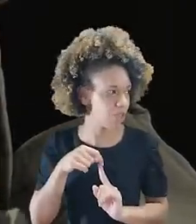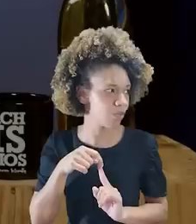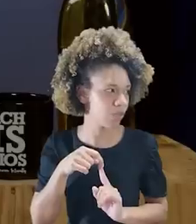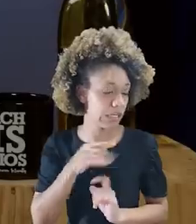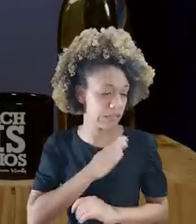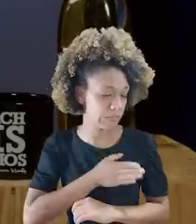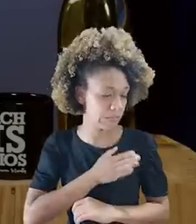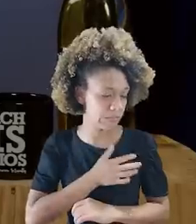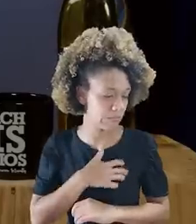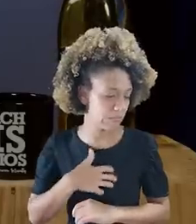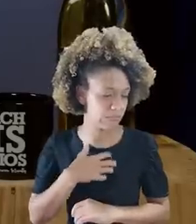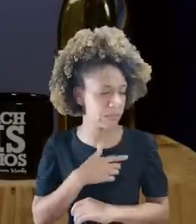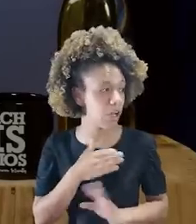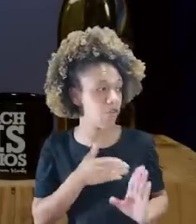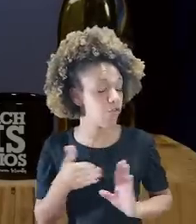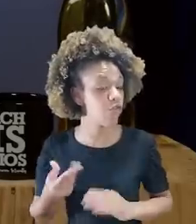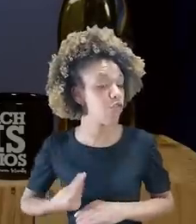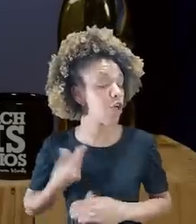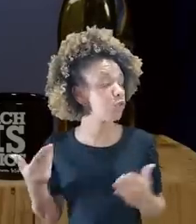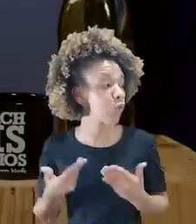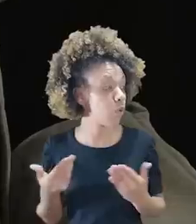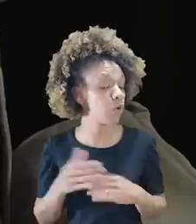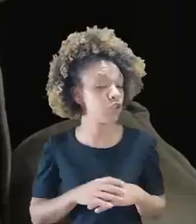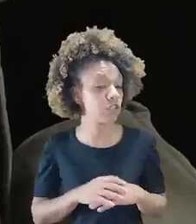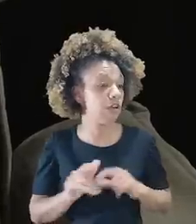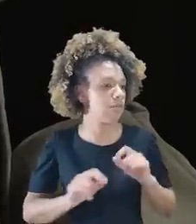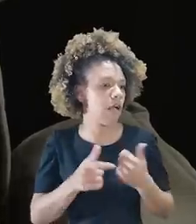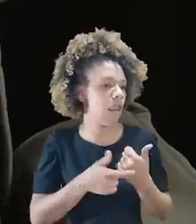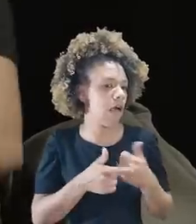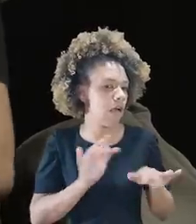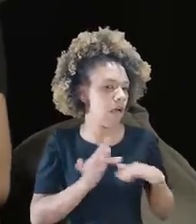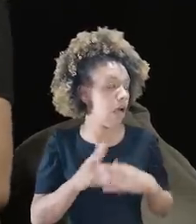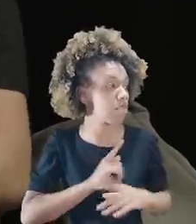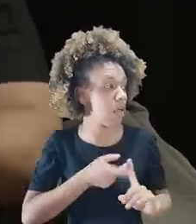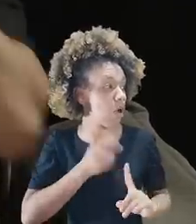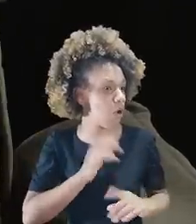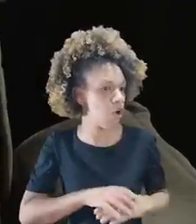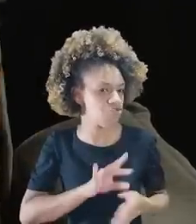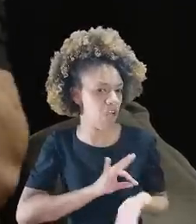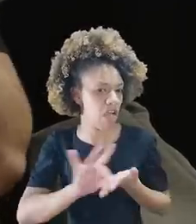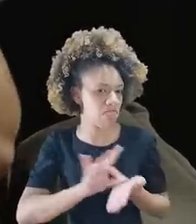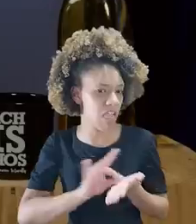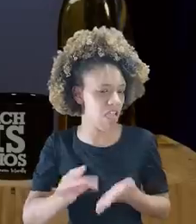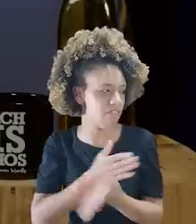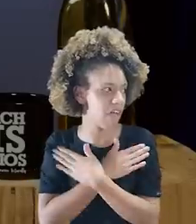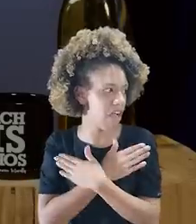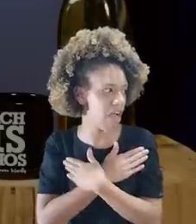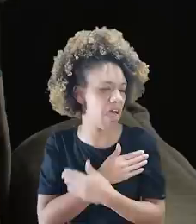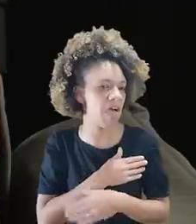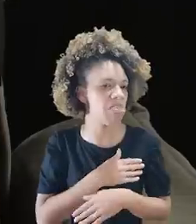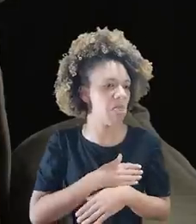né sim exatamente isso que eu tava a gente tava conversando ali F antigamente tudo bem tinha um haer mas chegava em carta era ligação não era